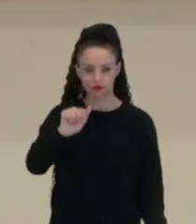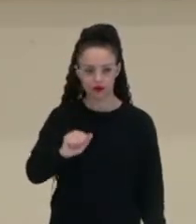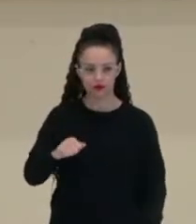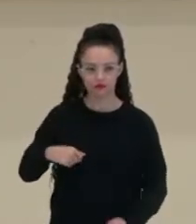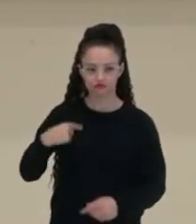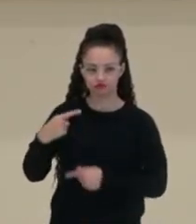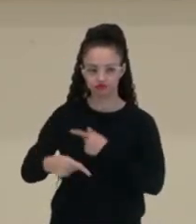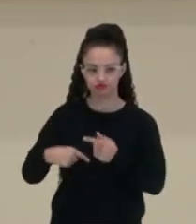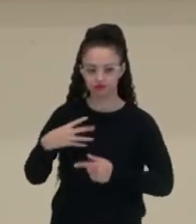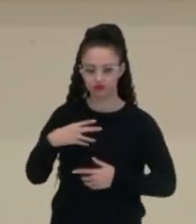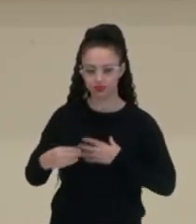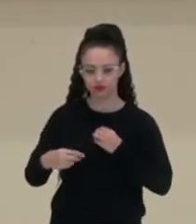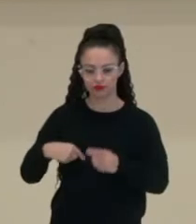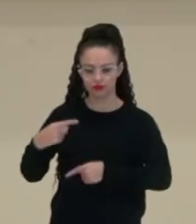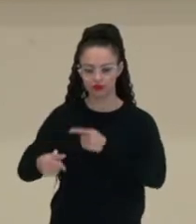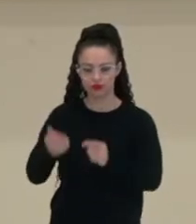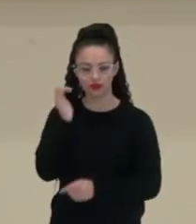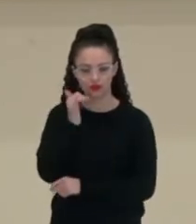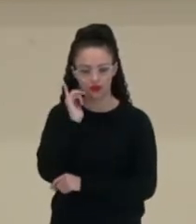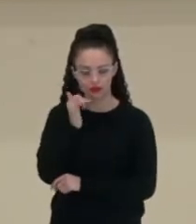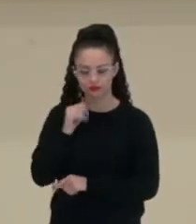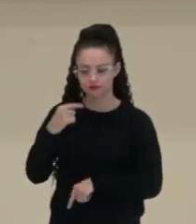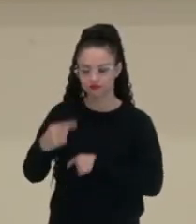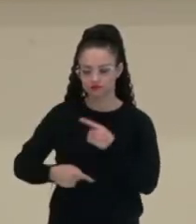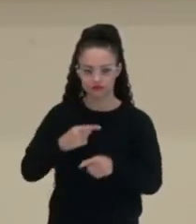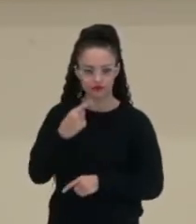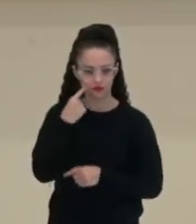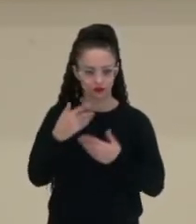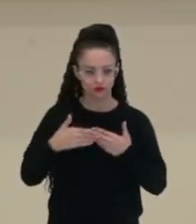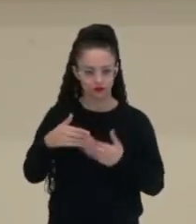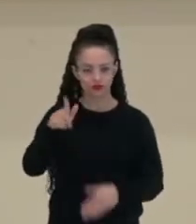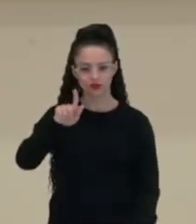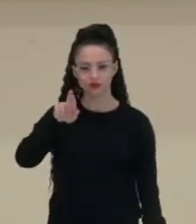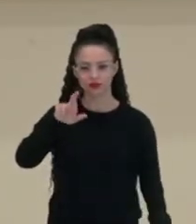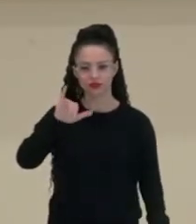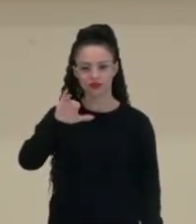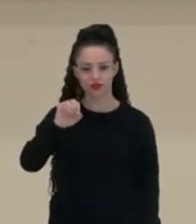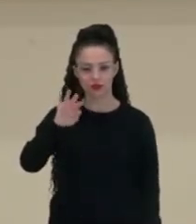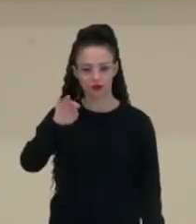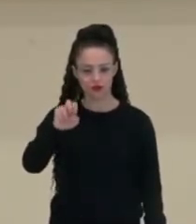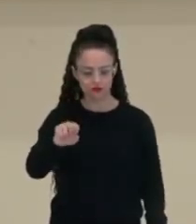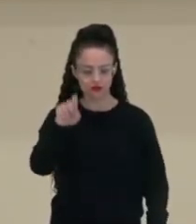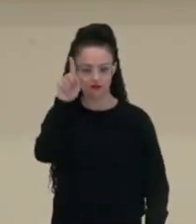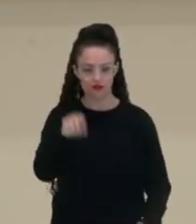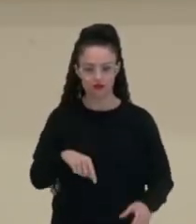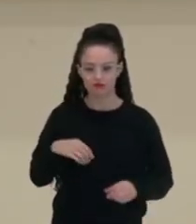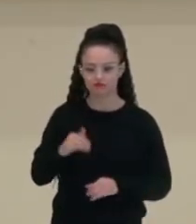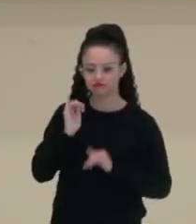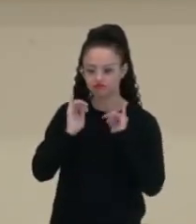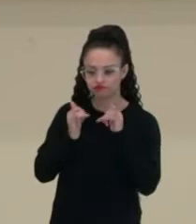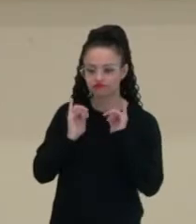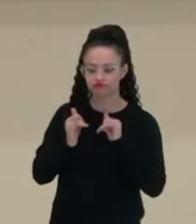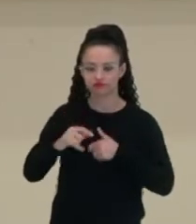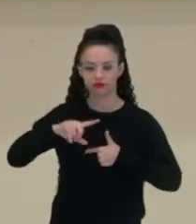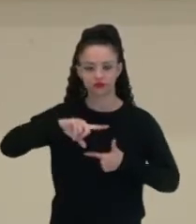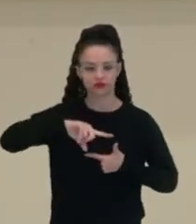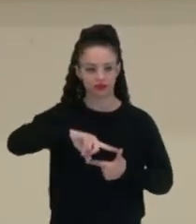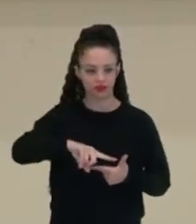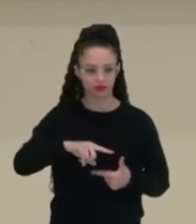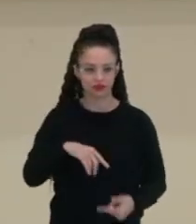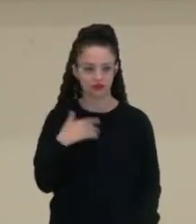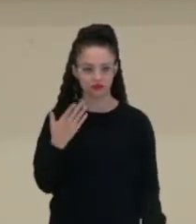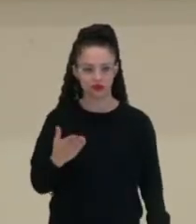é passada através da oralidade, né, nós vamos ver daqui a pouquinho os griots, que vai passar essa tradição de forma oral,